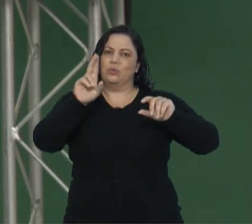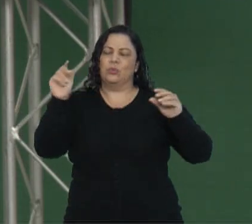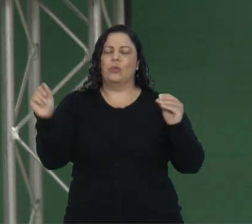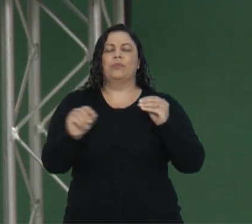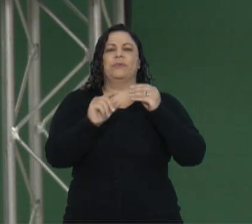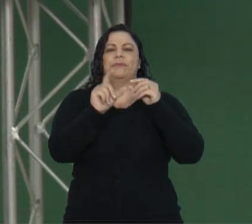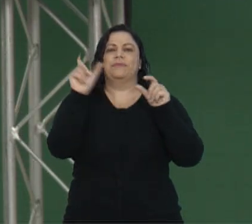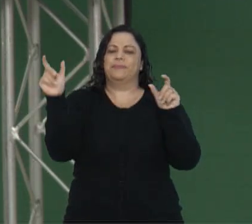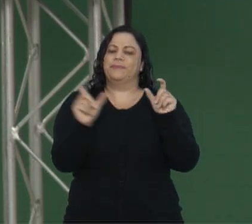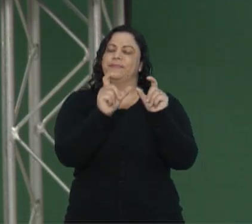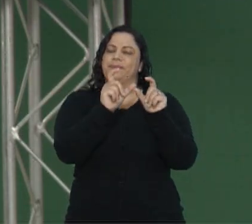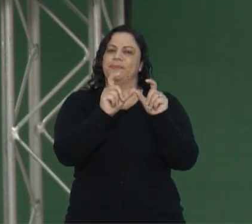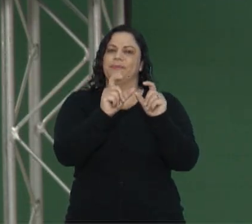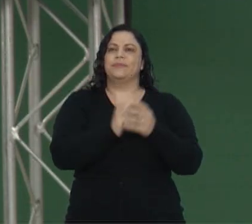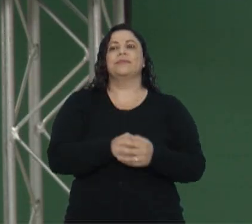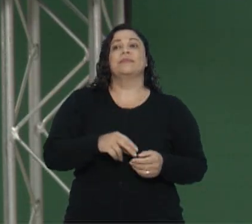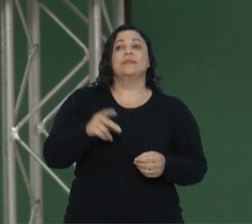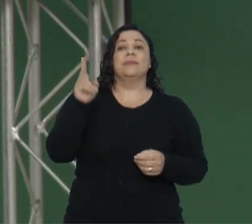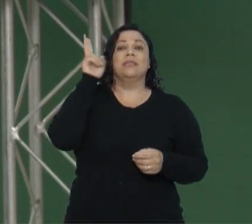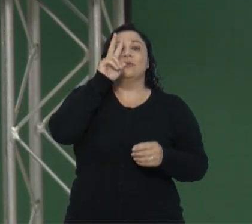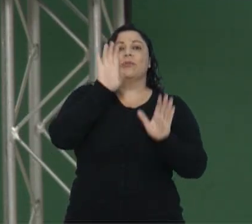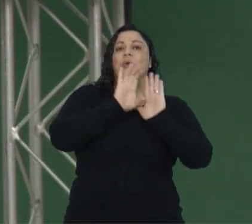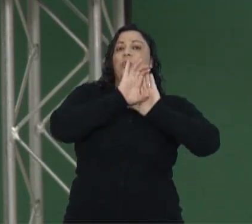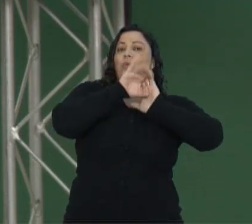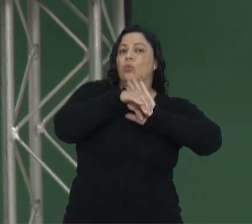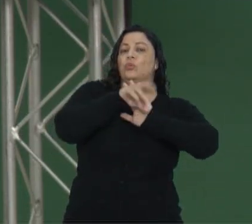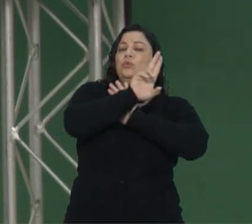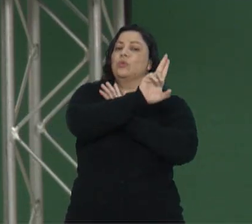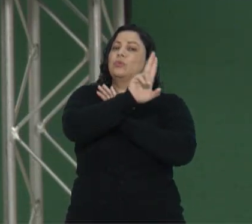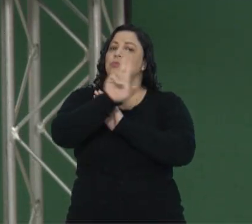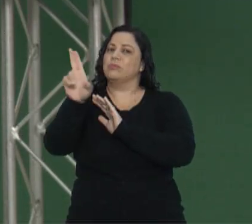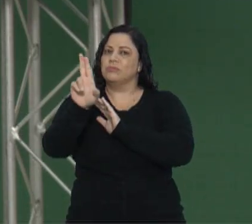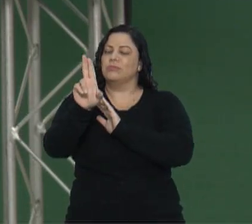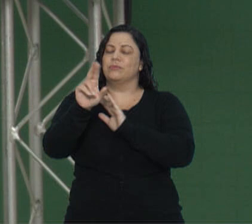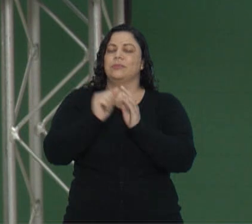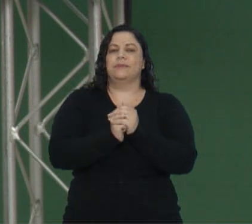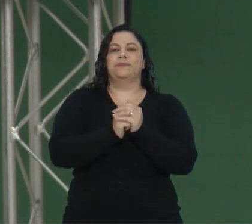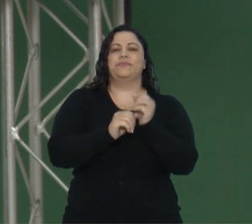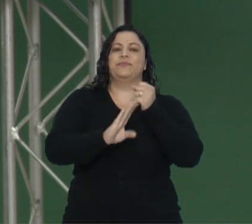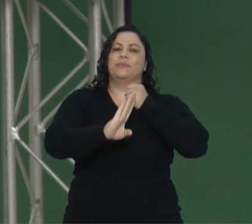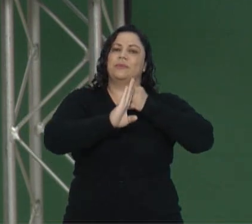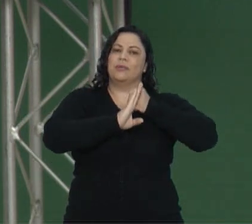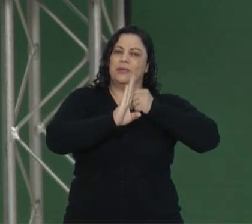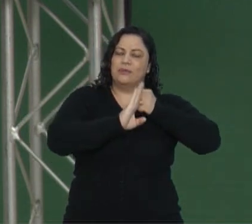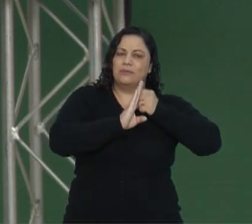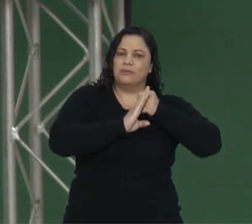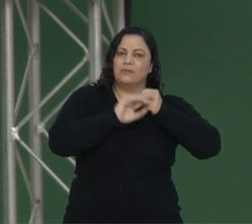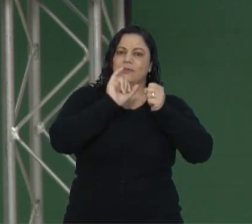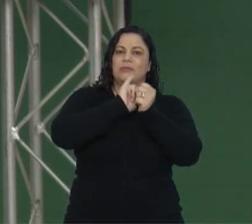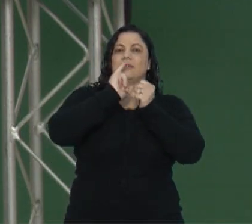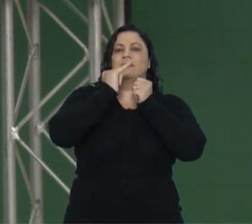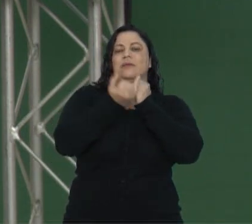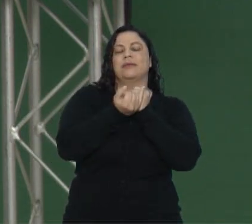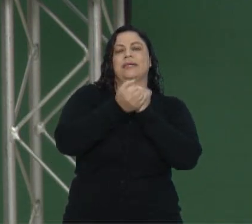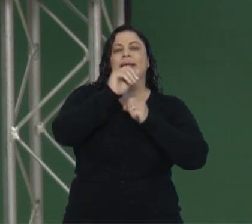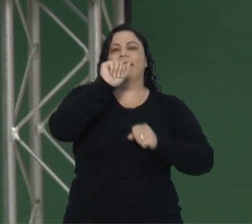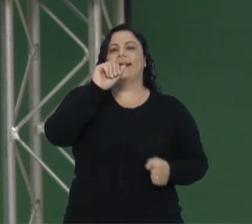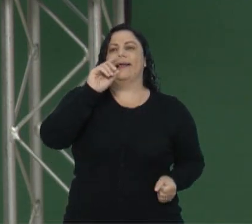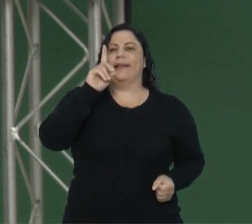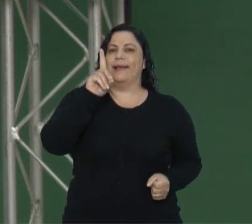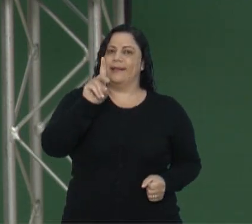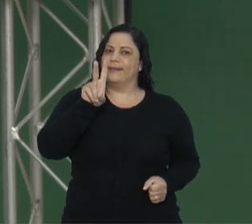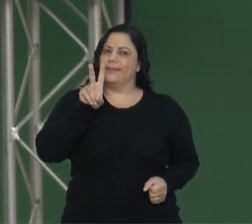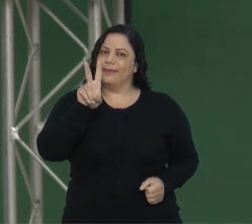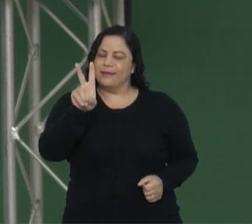o conceito de nome na gramática, adjetivo, substantivo e advérbio. E as